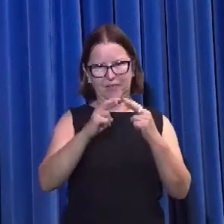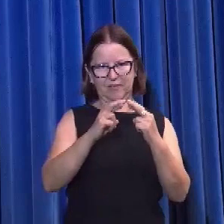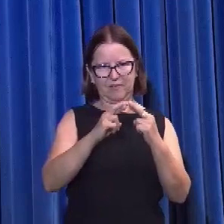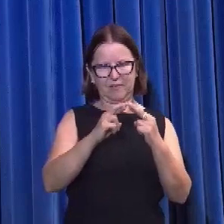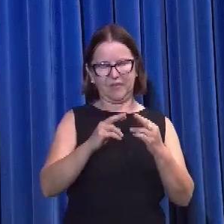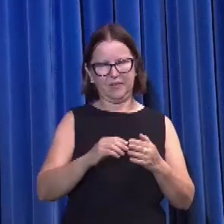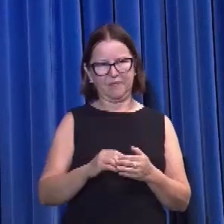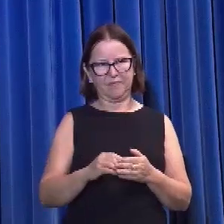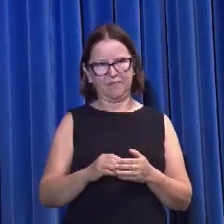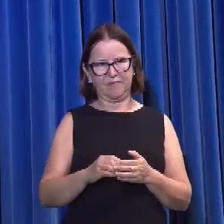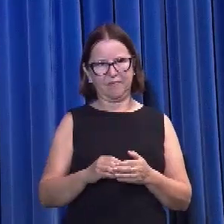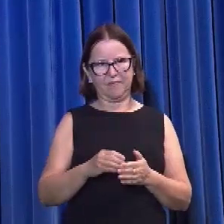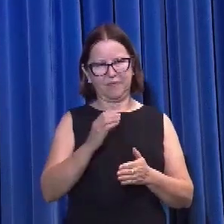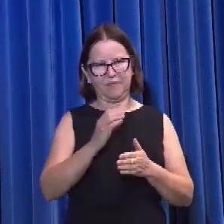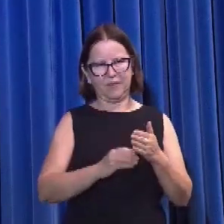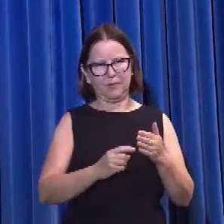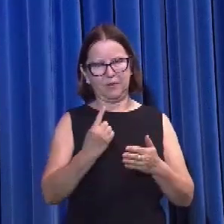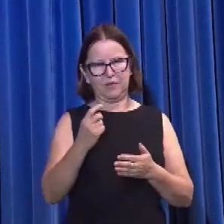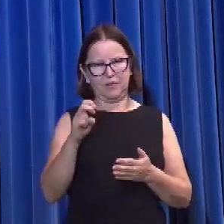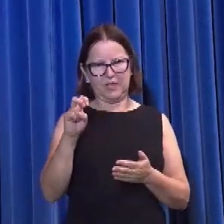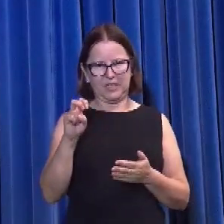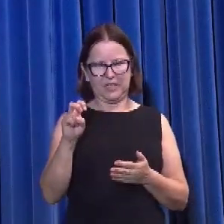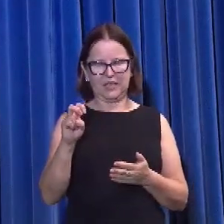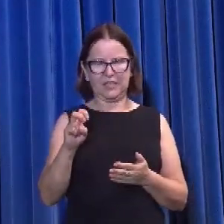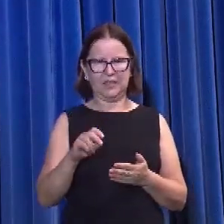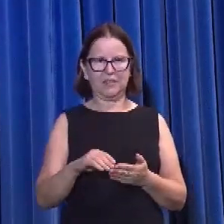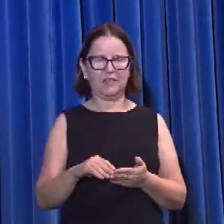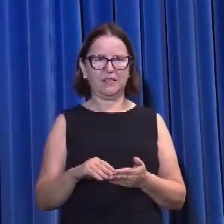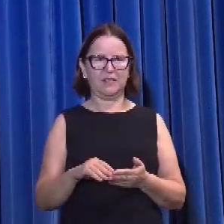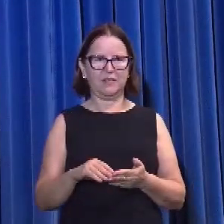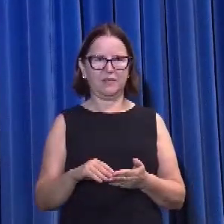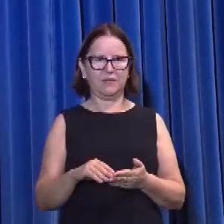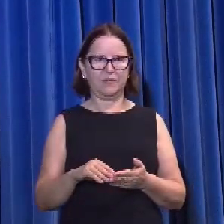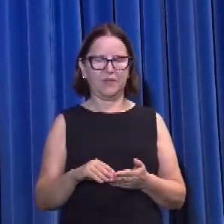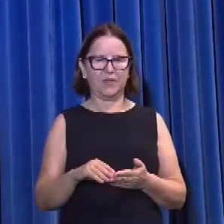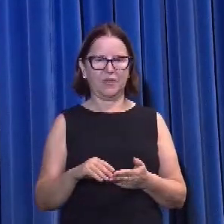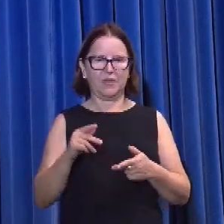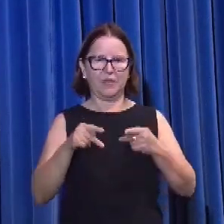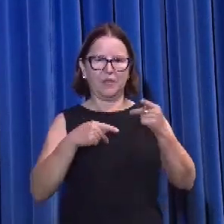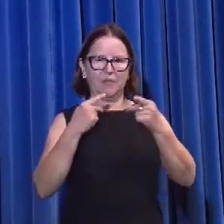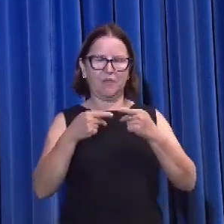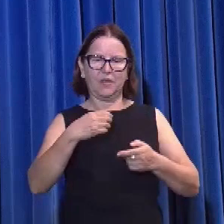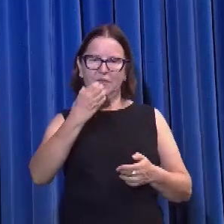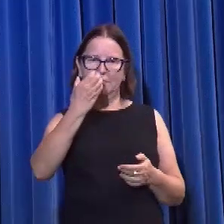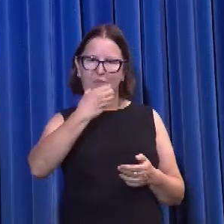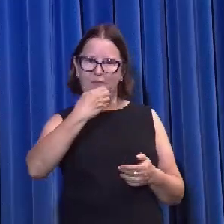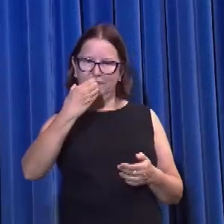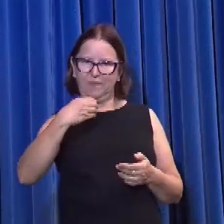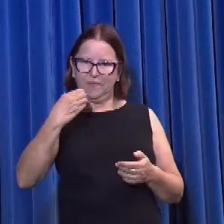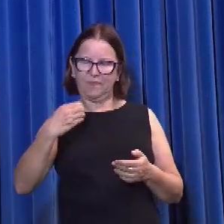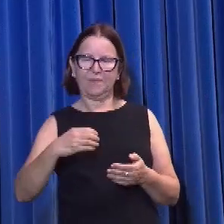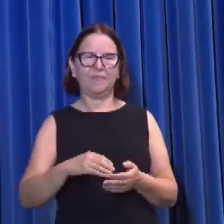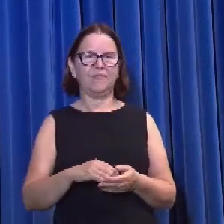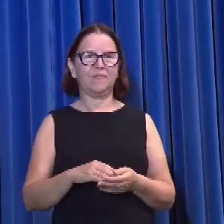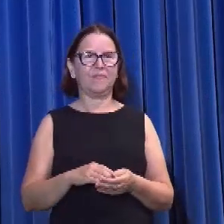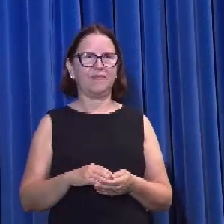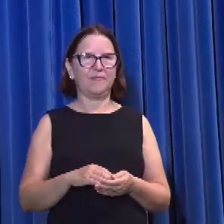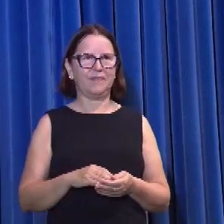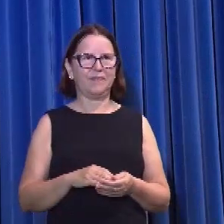capítulo 15 aqui, durante a frutificação.